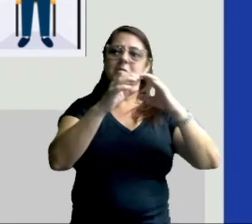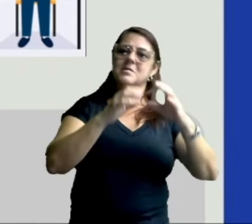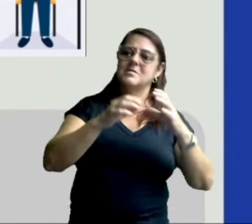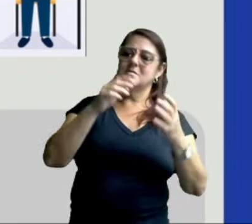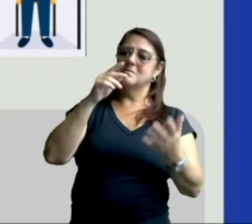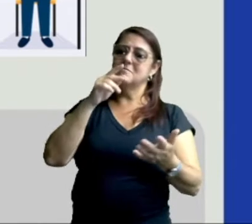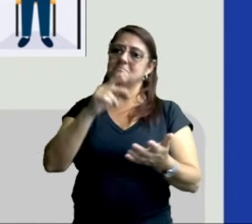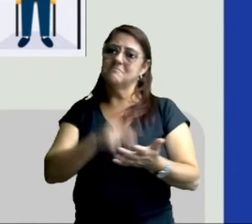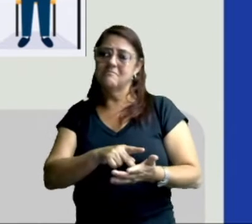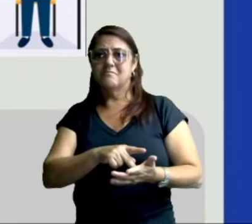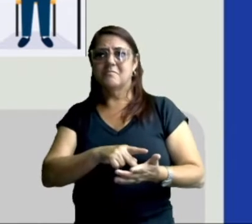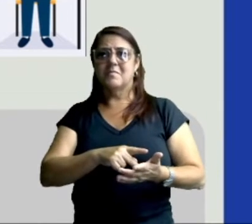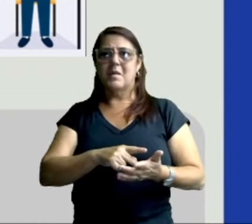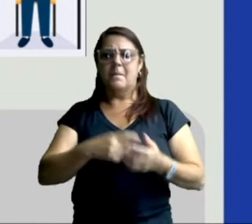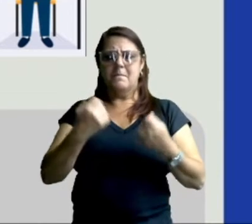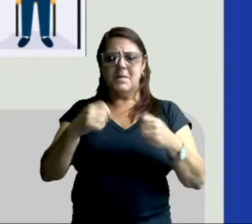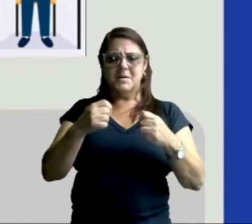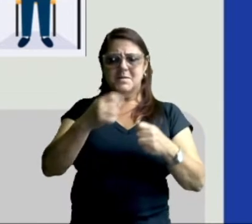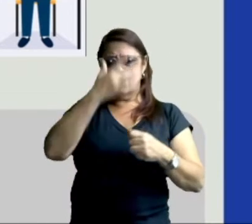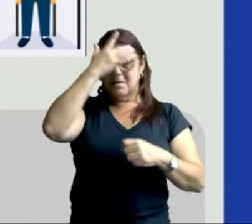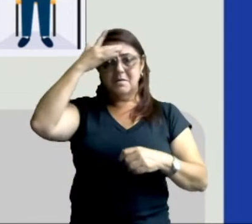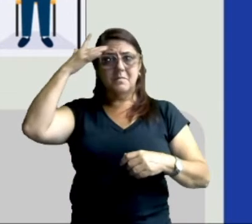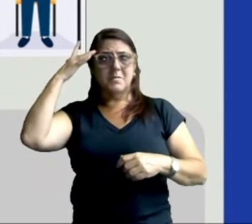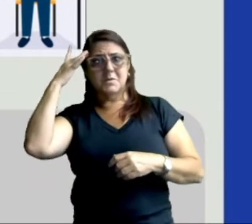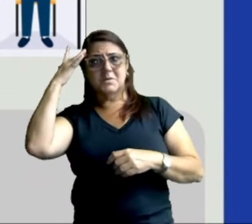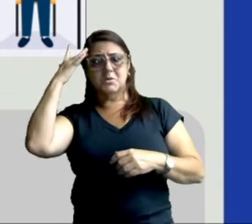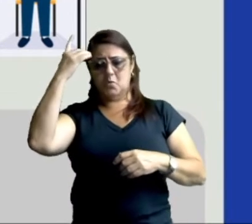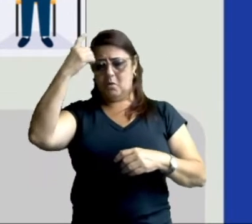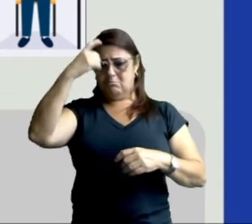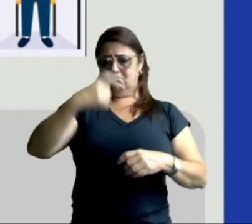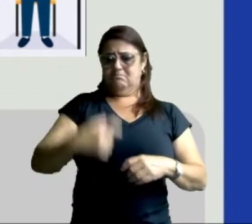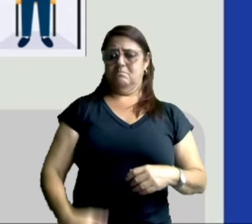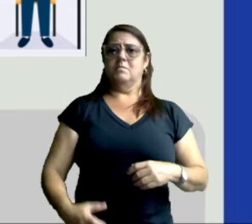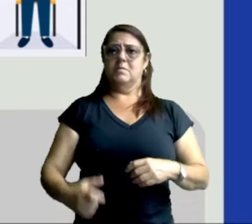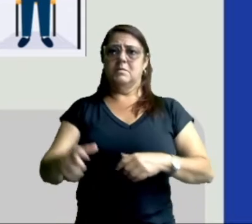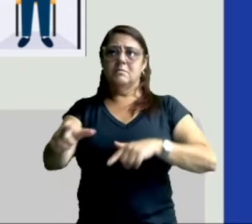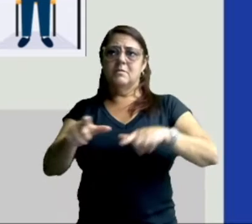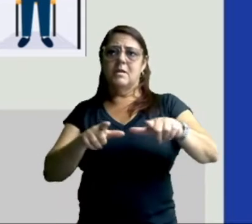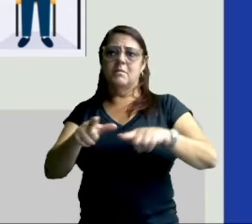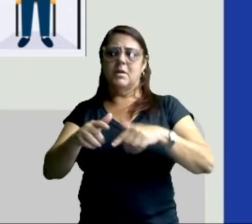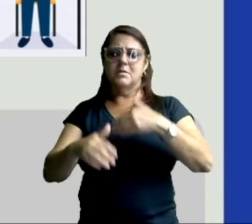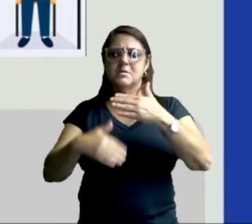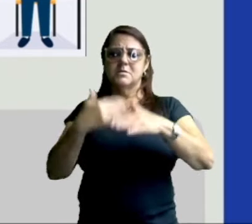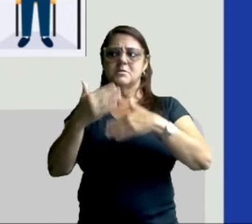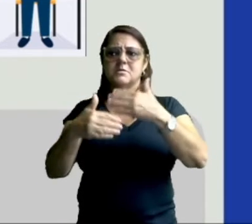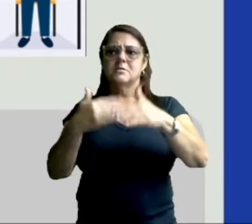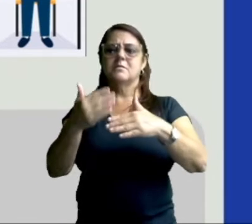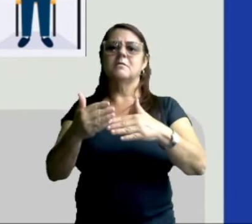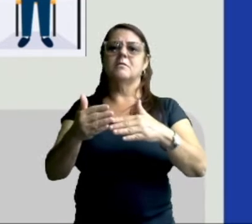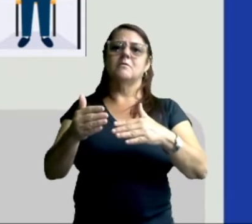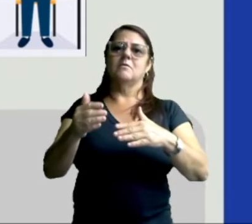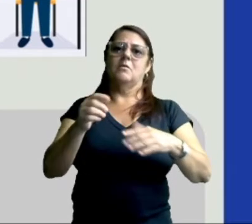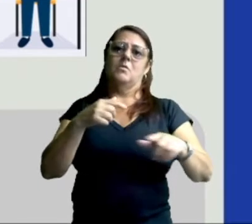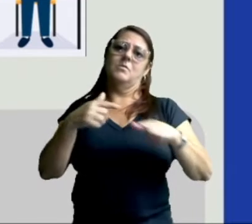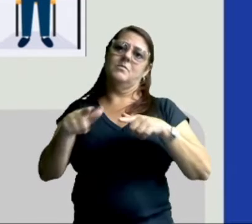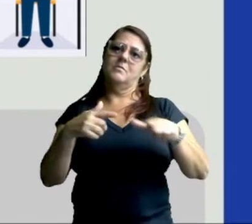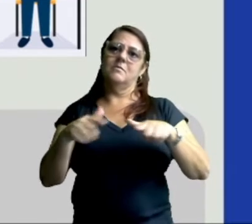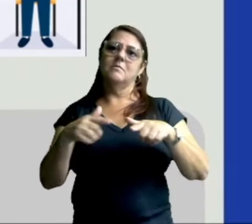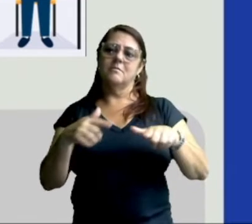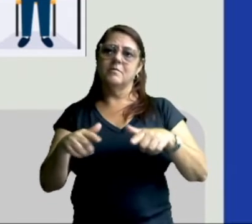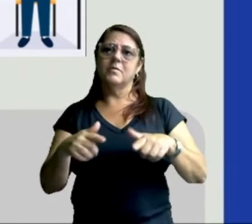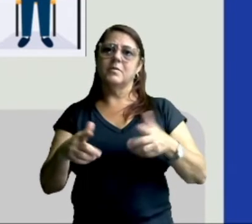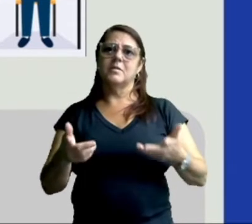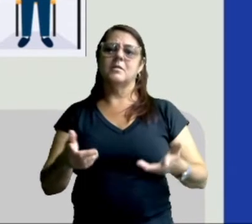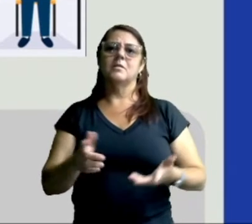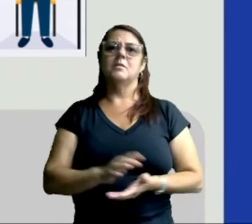né, do ser humano, da mão de obra humana para desenvolver as ações, né?